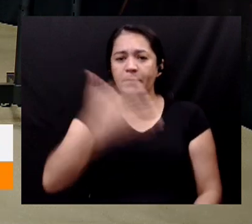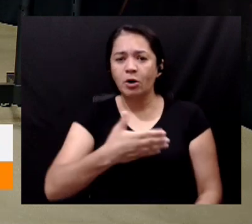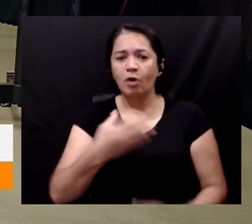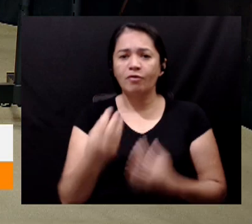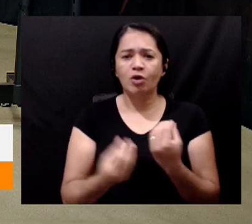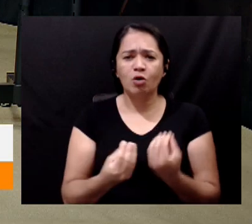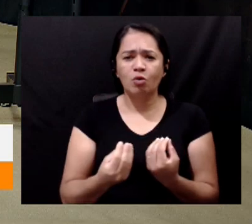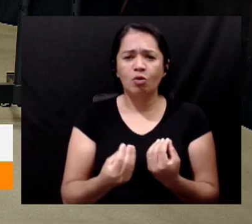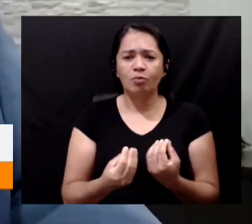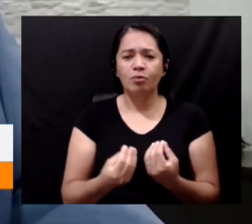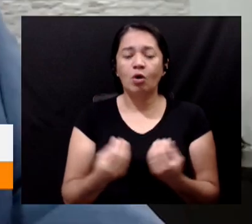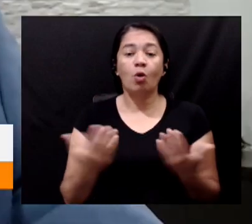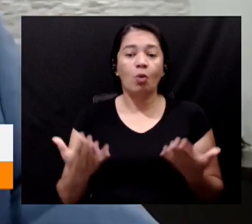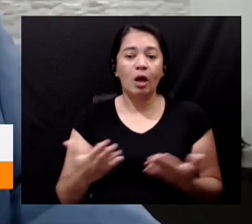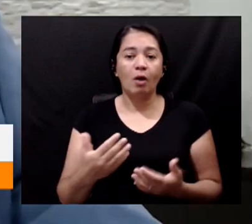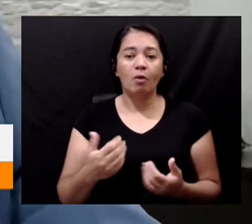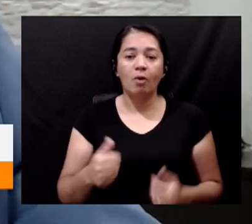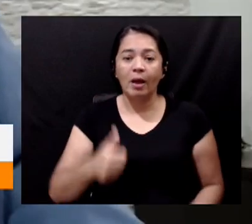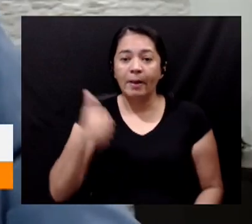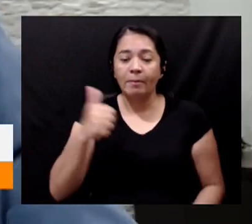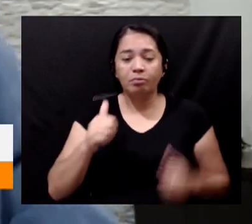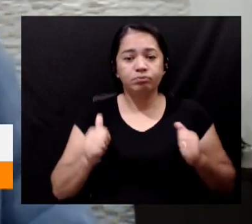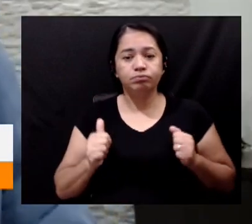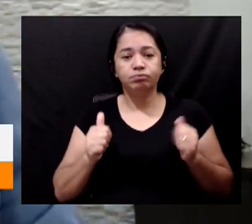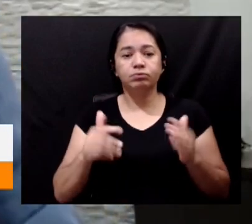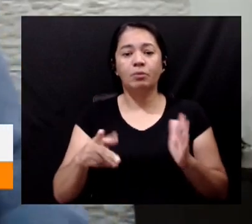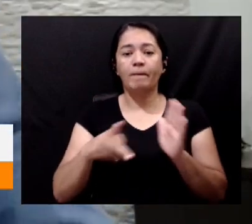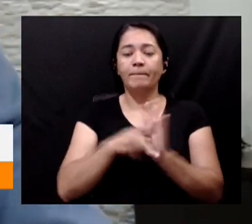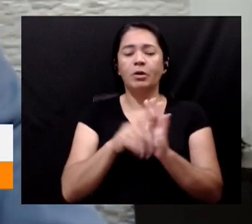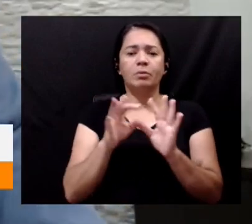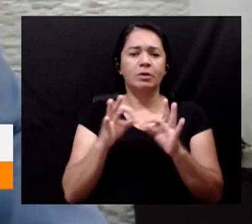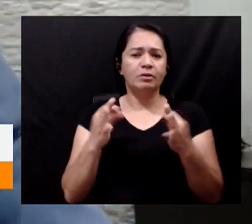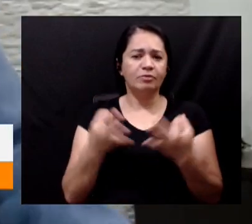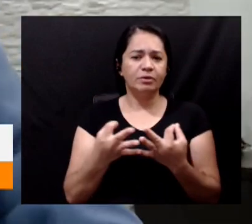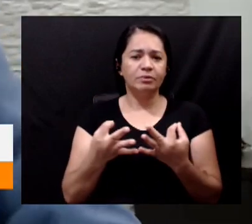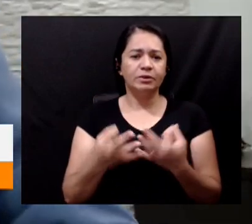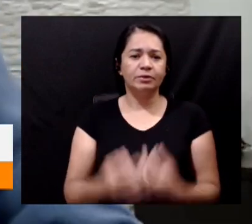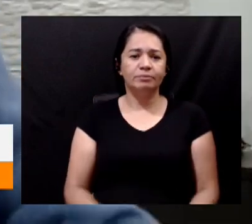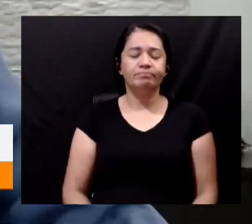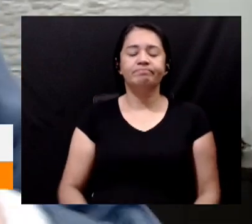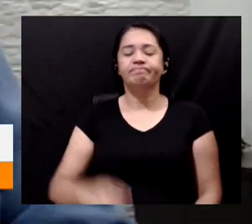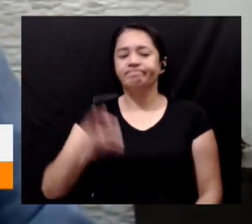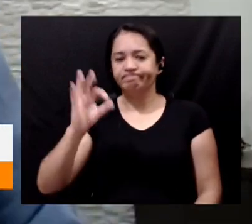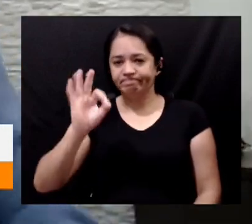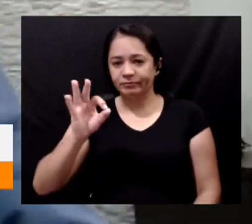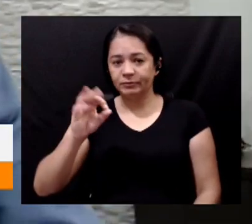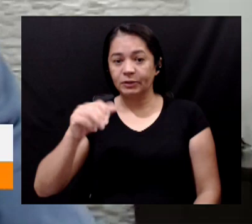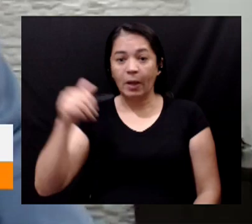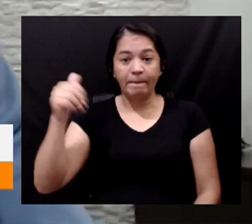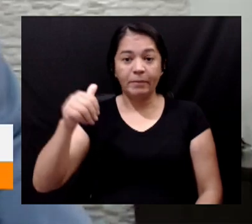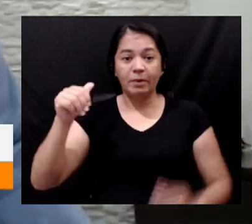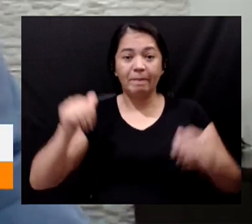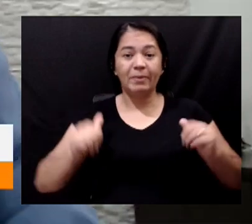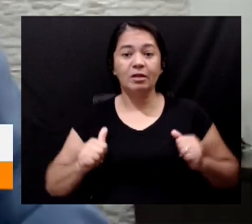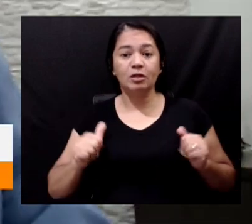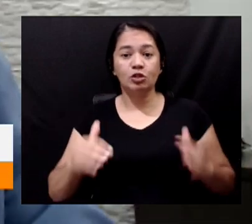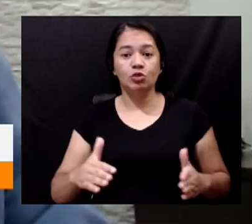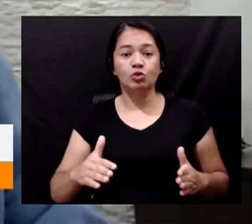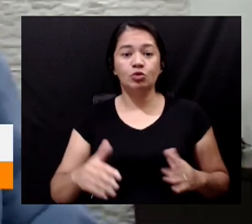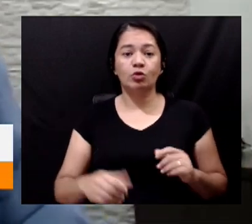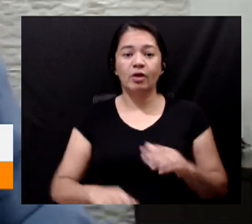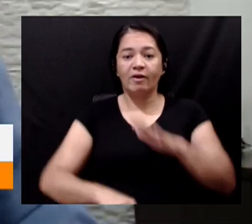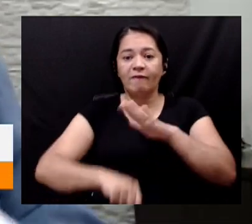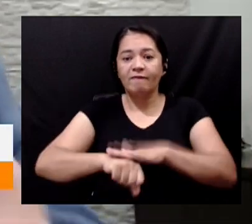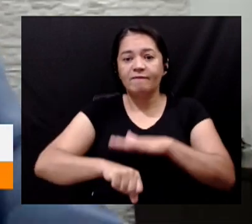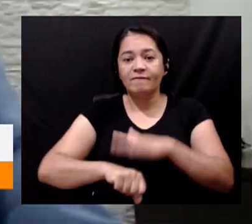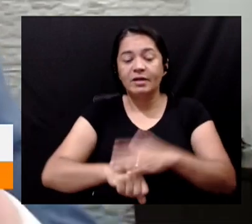passo da família? Perfeito. O primeiro passo nesse tipo de situação, eu considero que é produzir as provas, pois